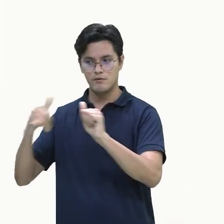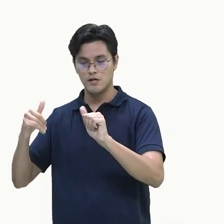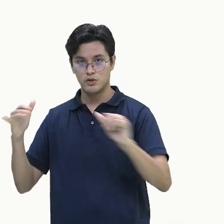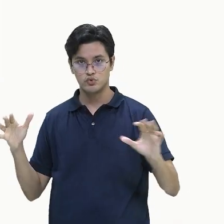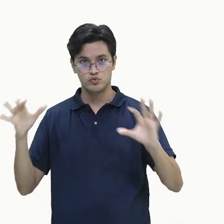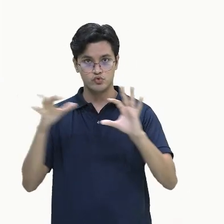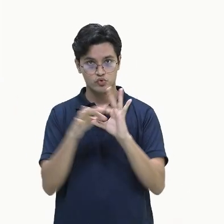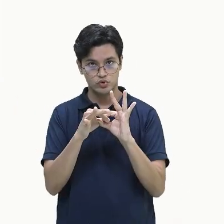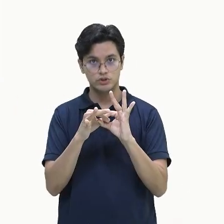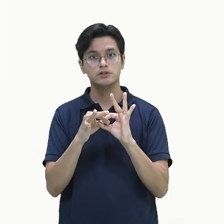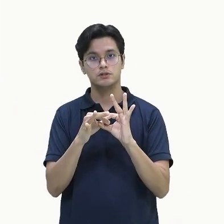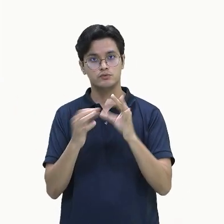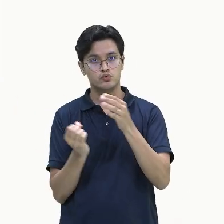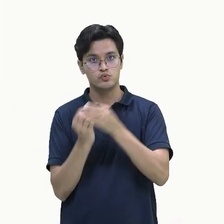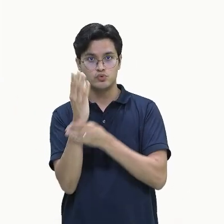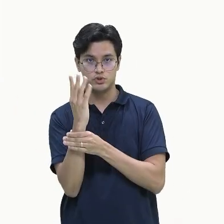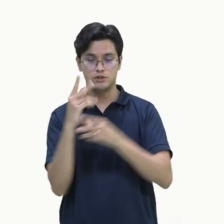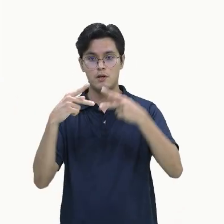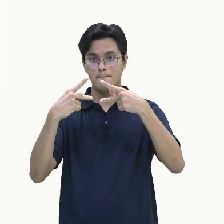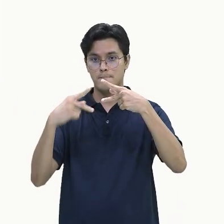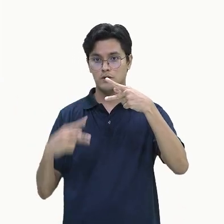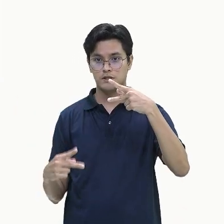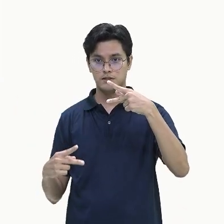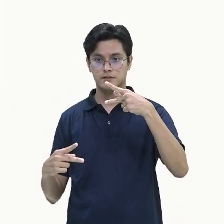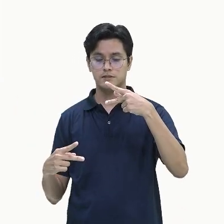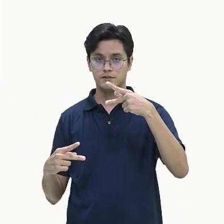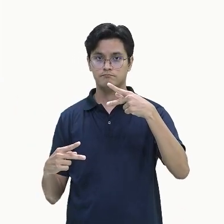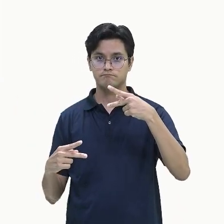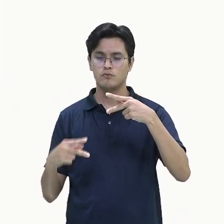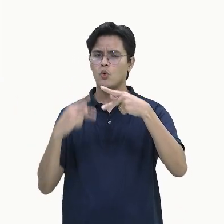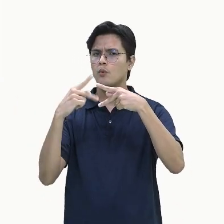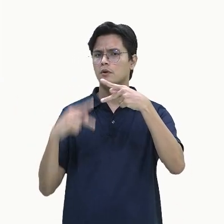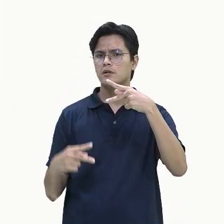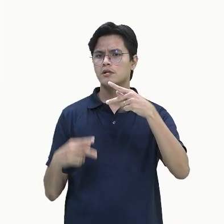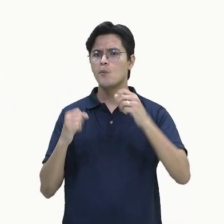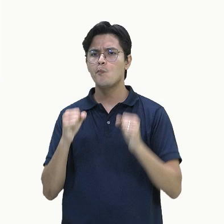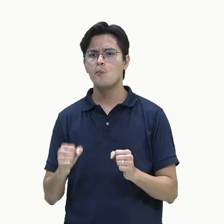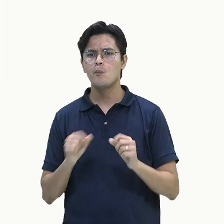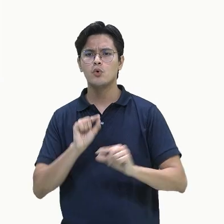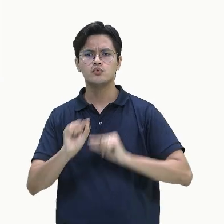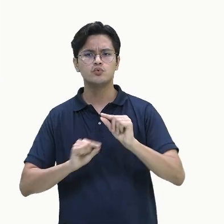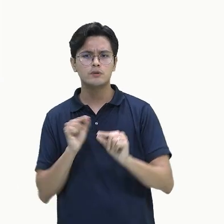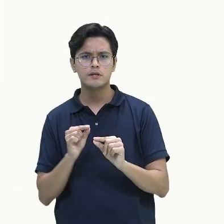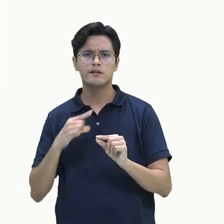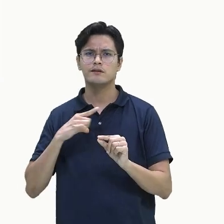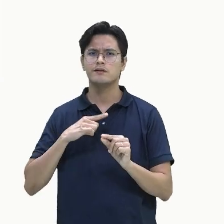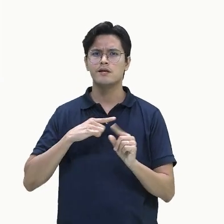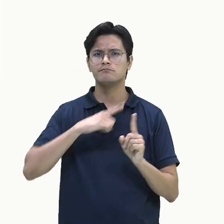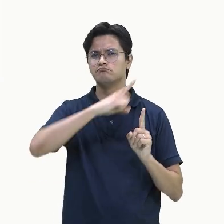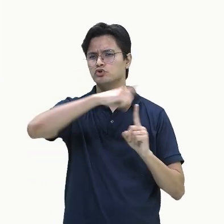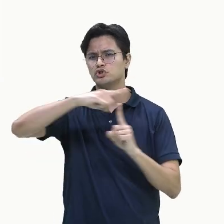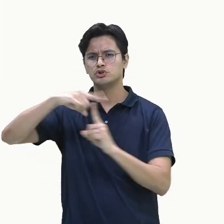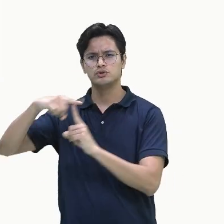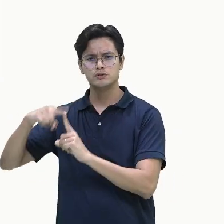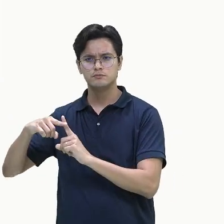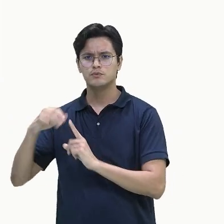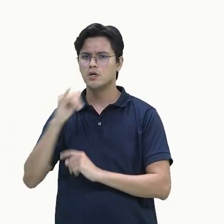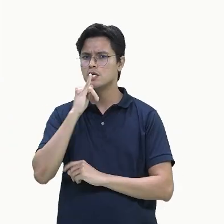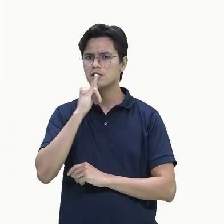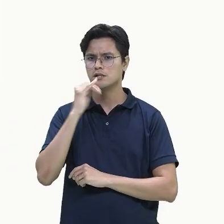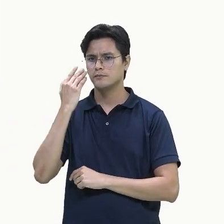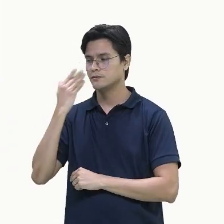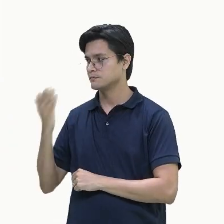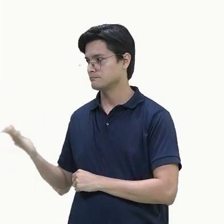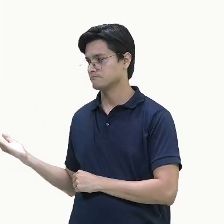proteína. E essa proteína, ela pode estar de várias formas. Ela pode estar, como você está vendo